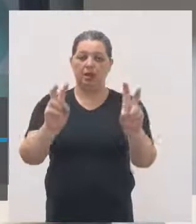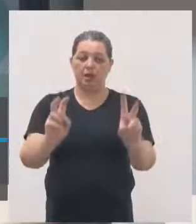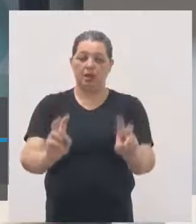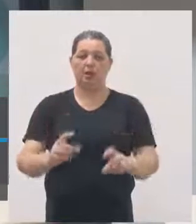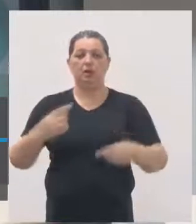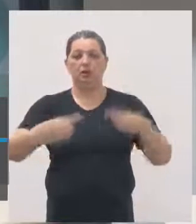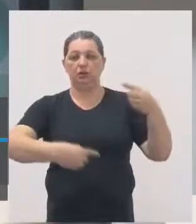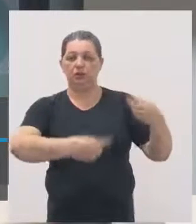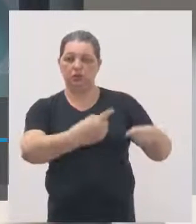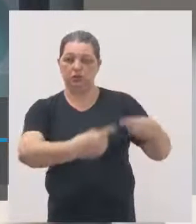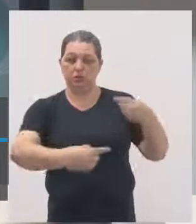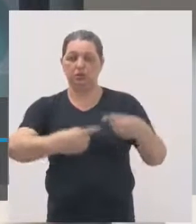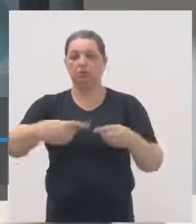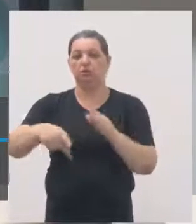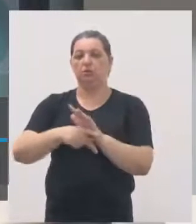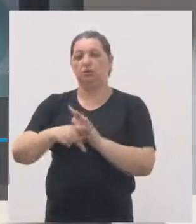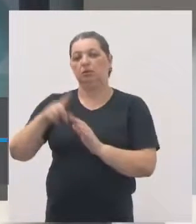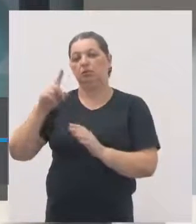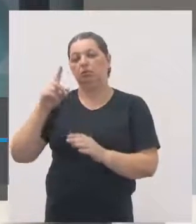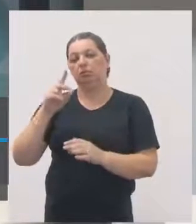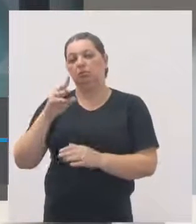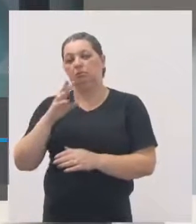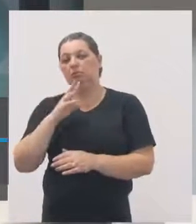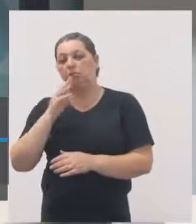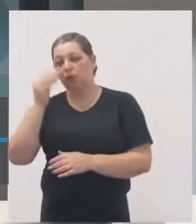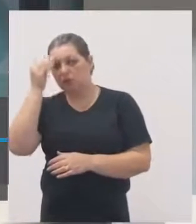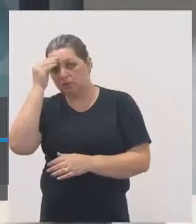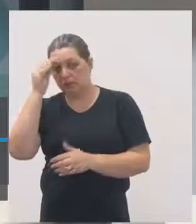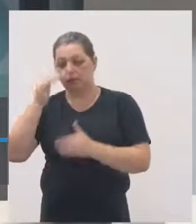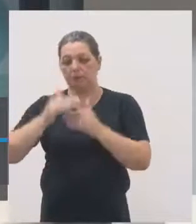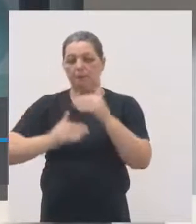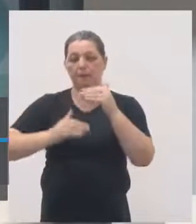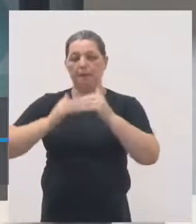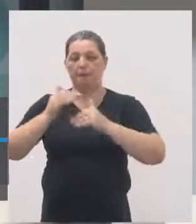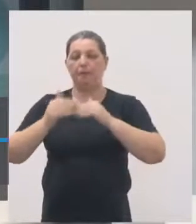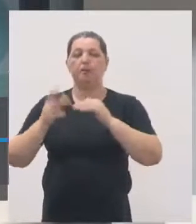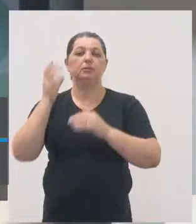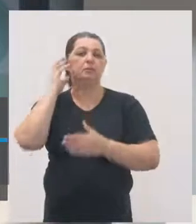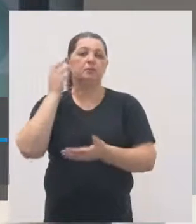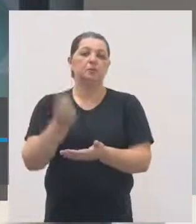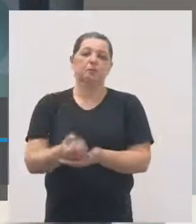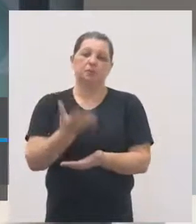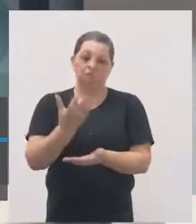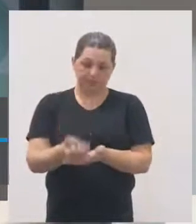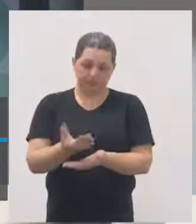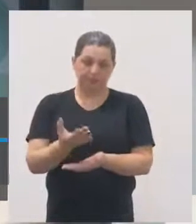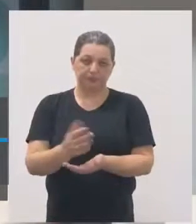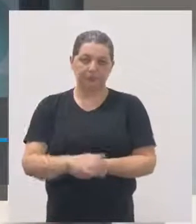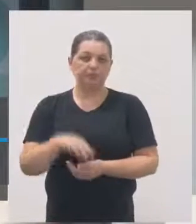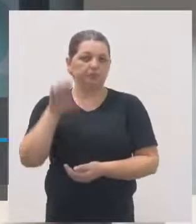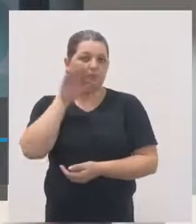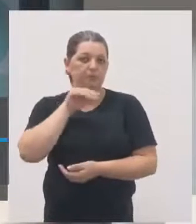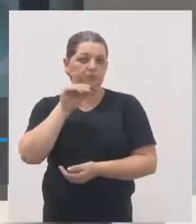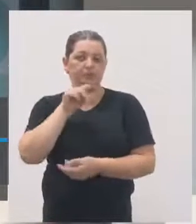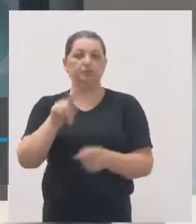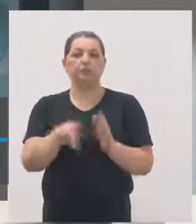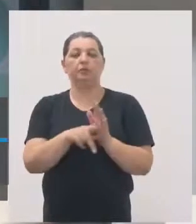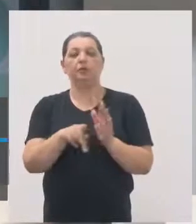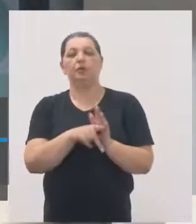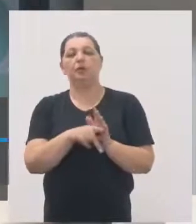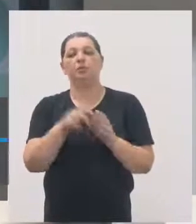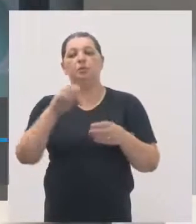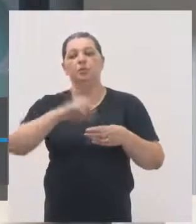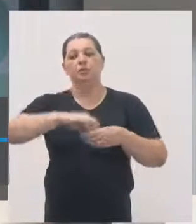né? E construindo conhecimentos, né? O podcast, ele tem mais essa vibe, né? Ele tem mais essa pegada de trazer o conteúdo, né?